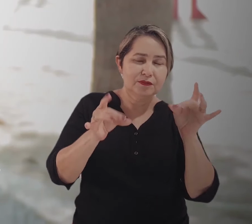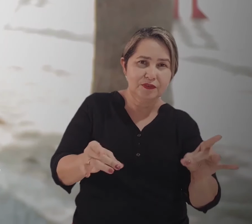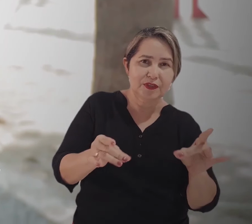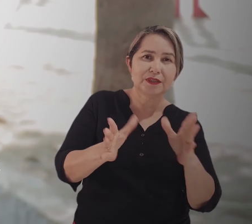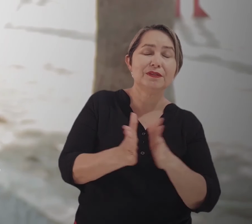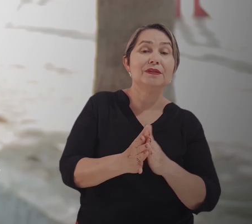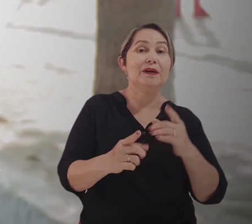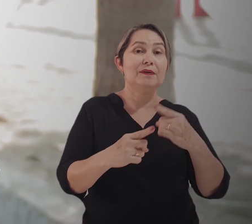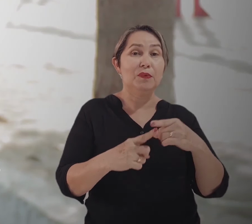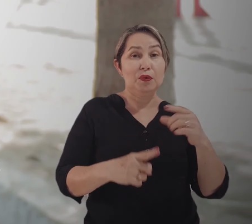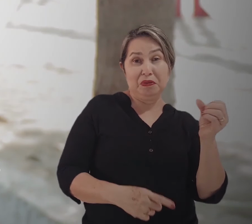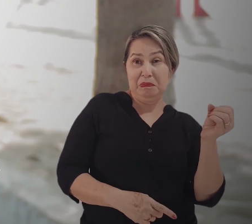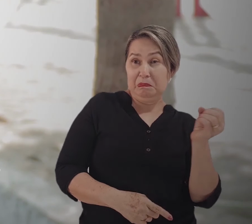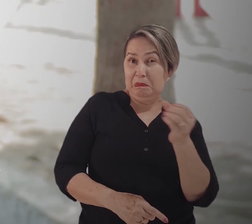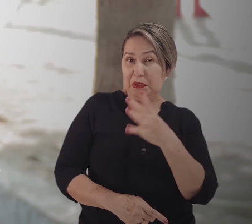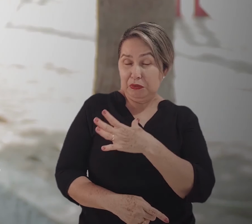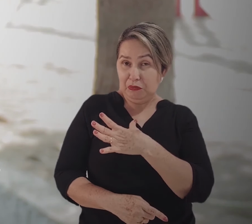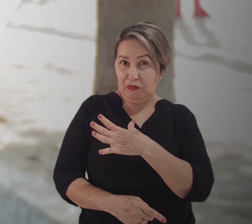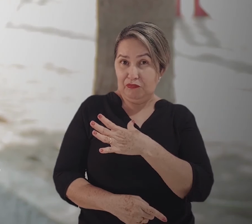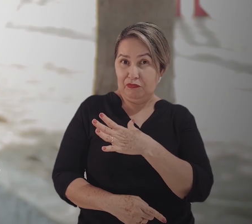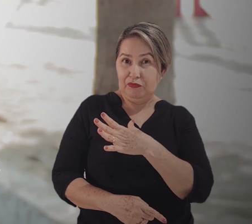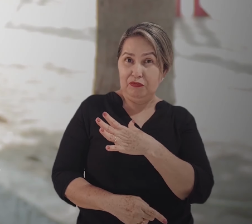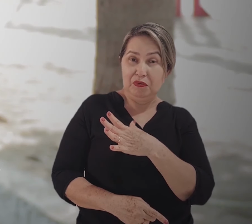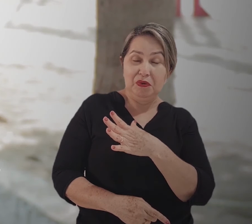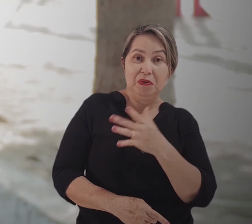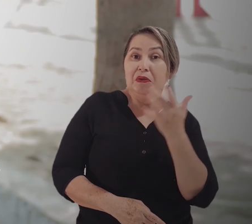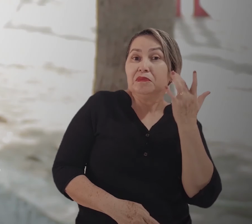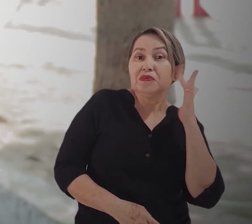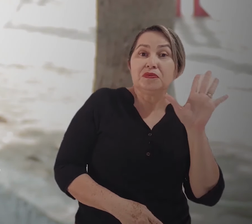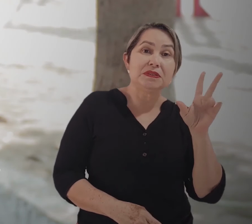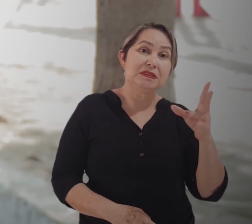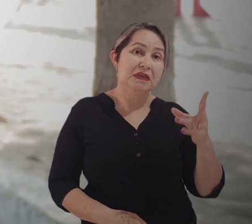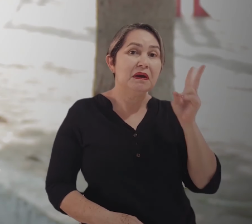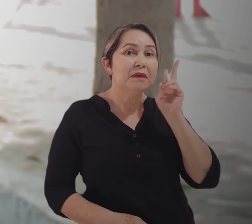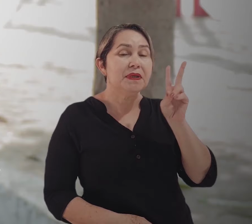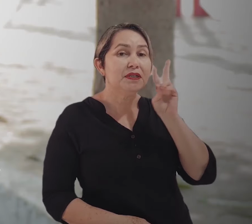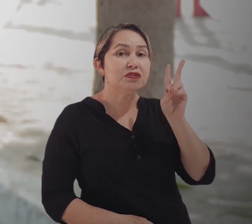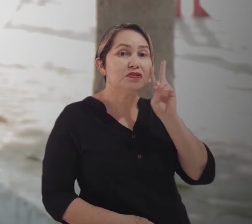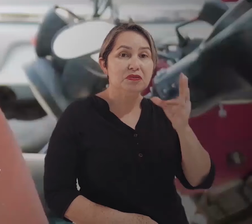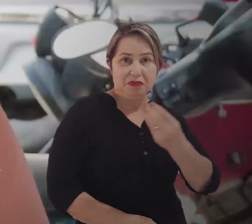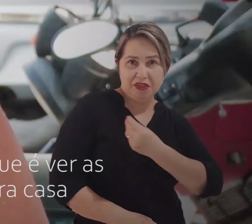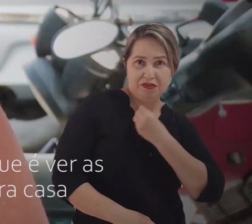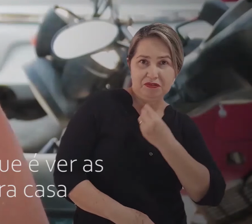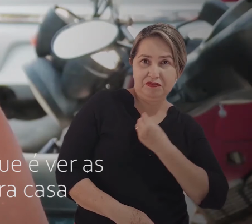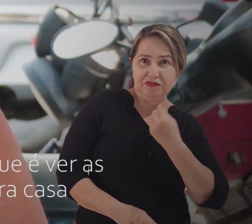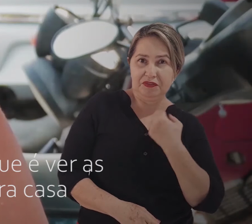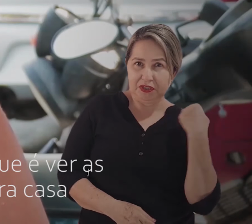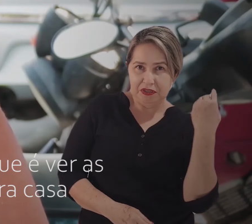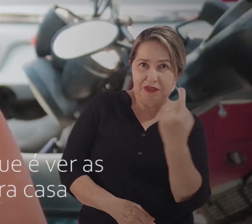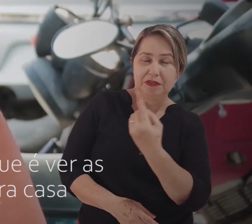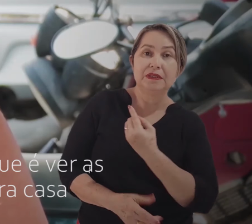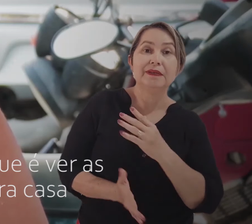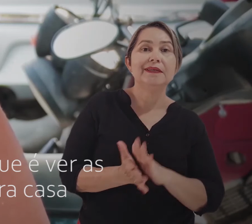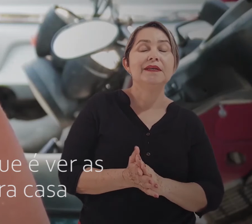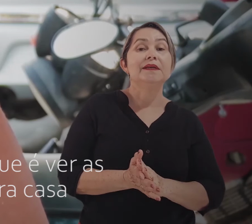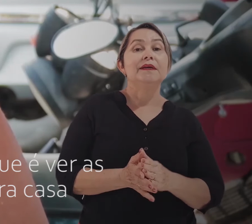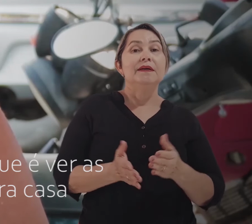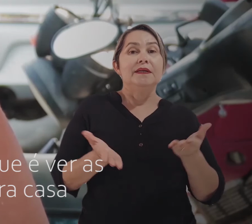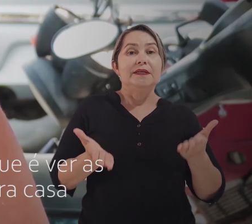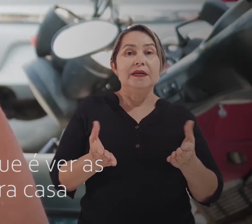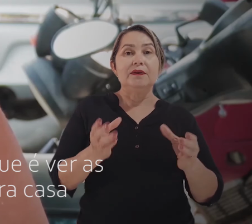moradores que não sabem como a gente sobrevivia, como sobrevive até hoje, né? Com esse negócio da orla